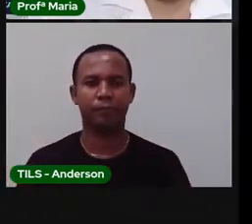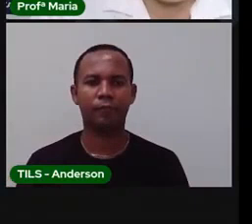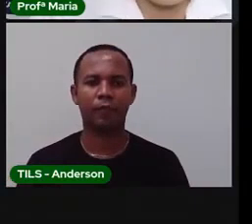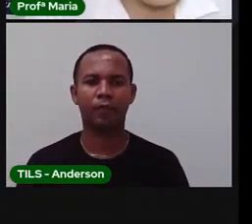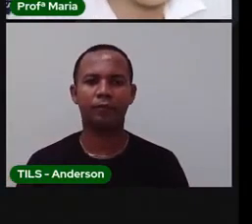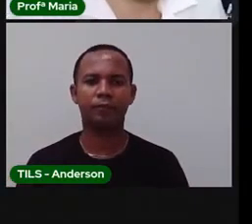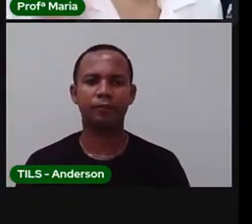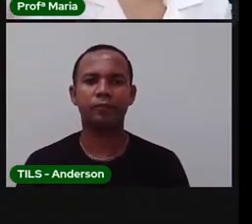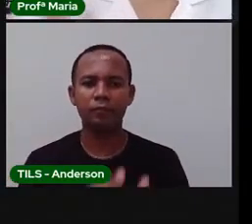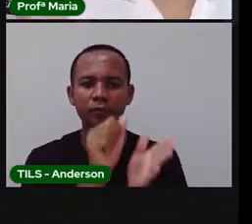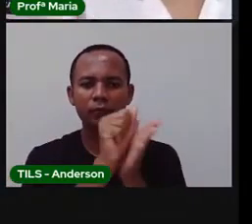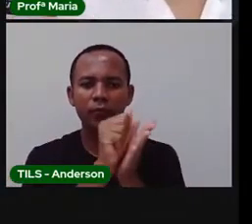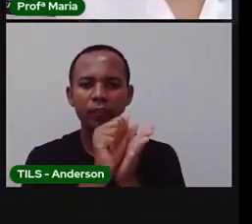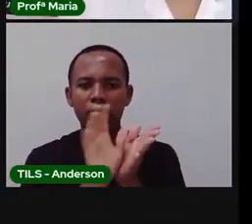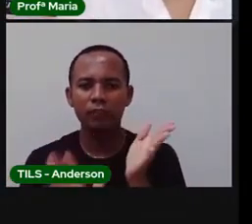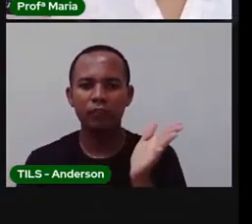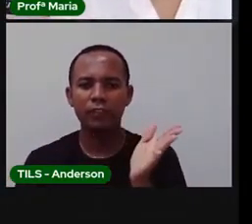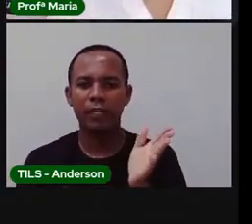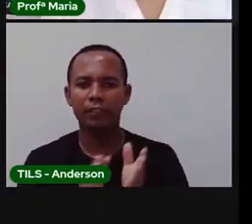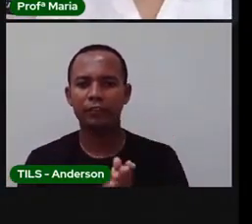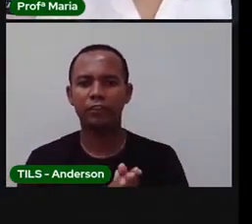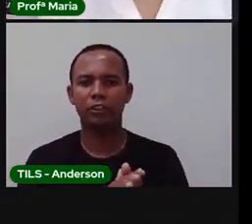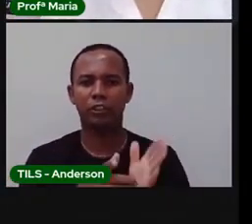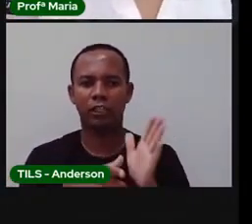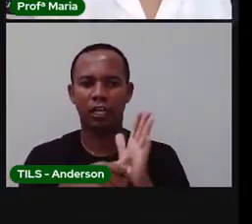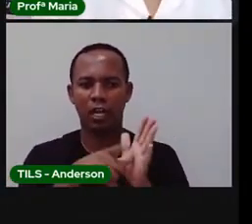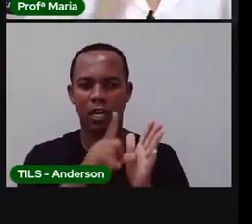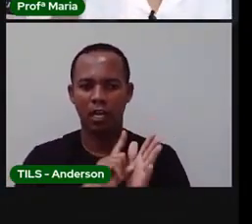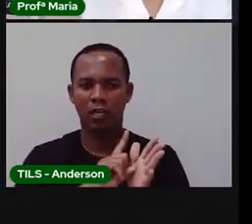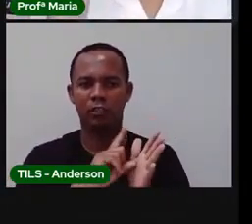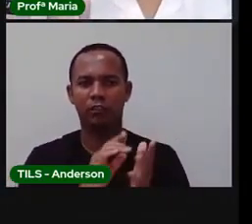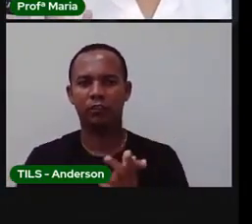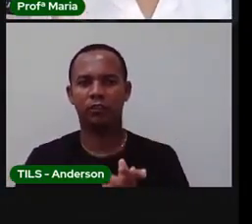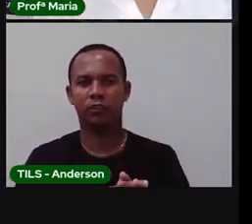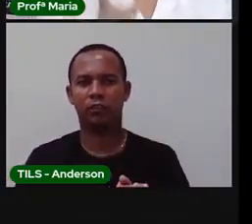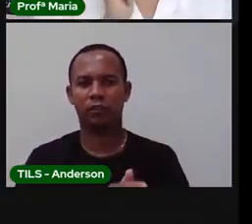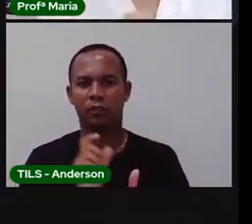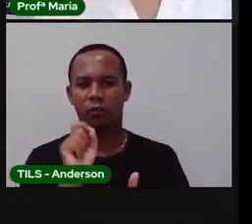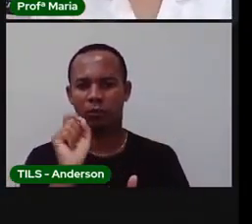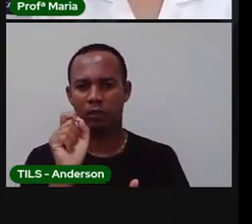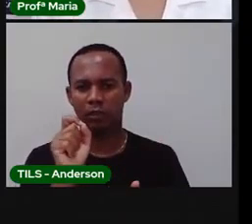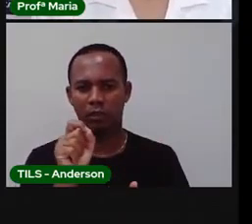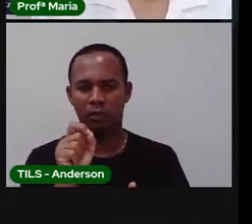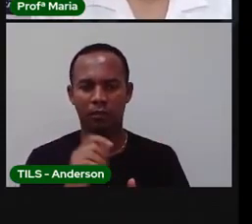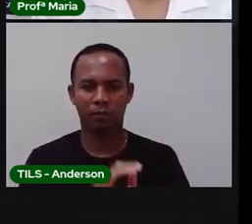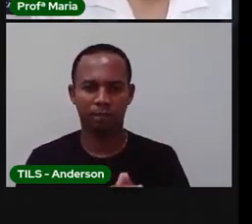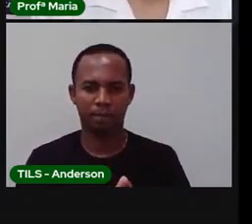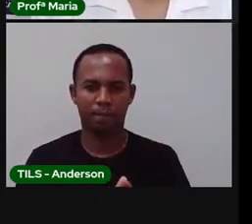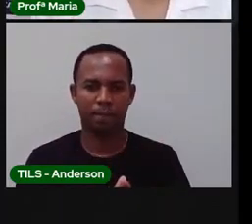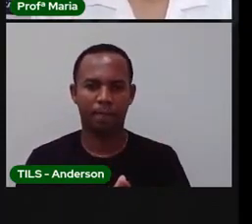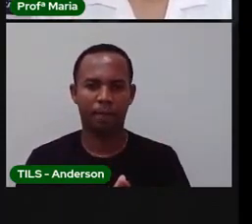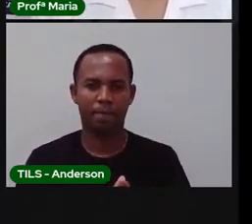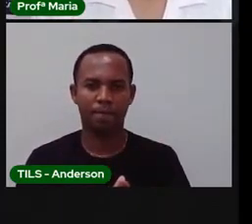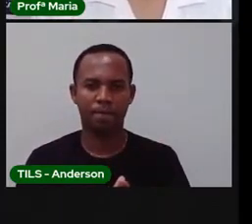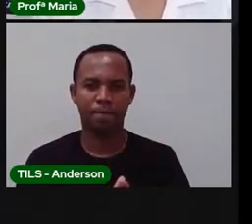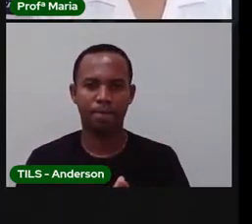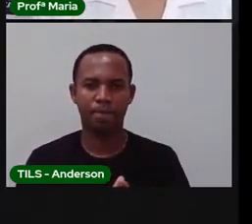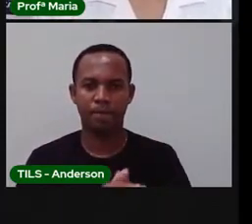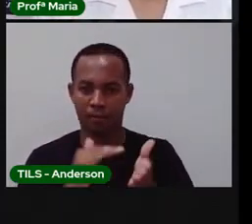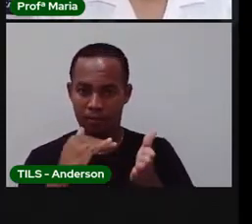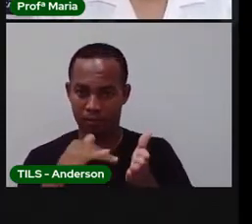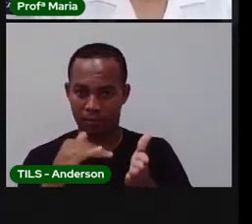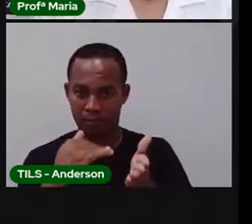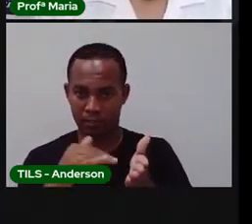atividade. Mas antes da atividade, o de sempre. Essa atividade ela é proposta pela Secretaria